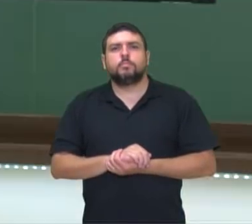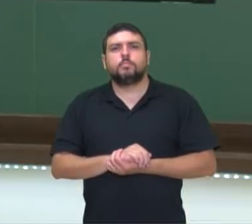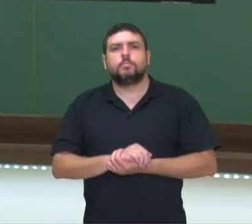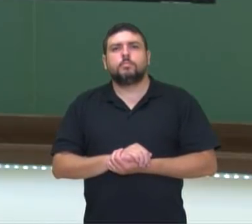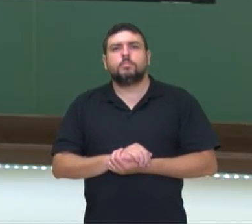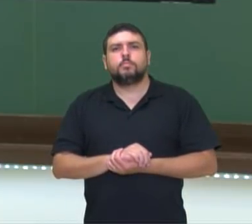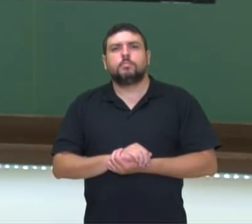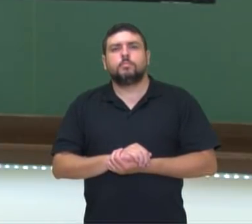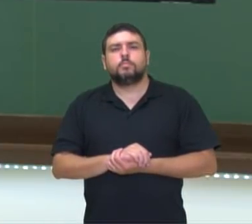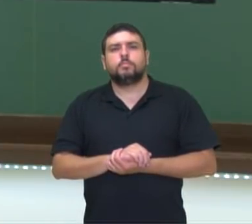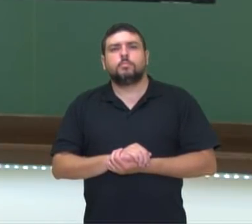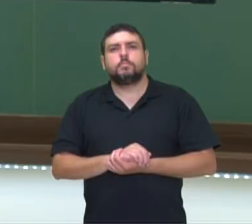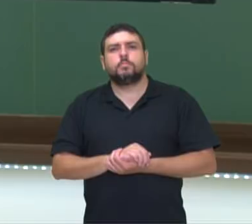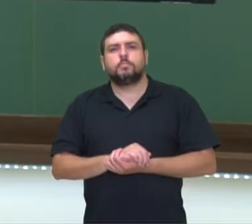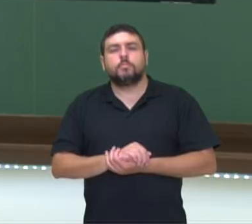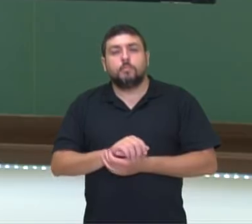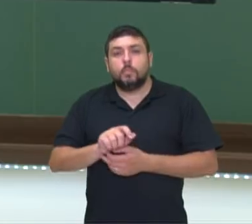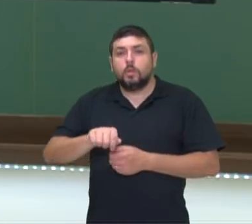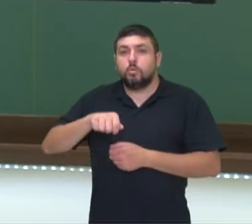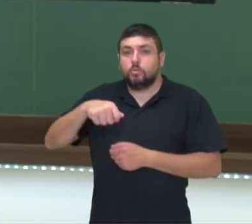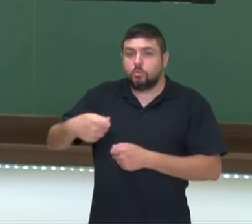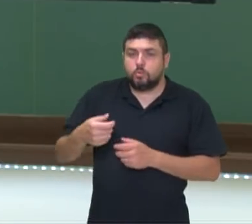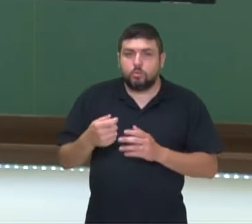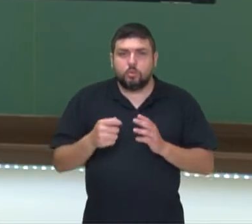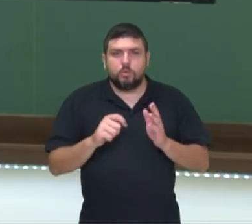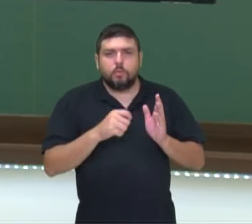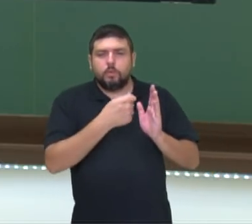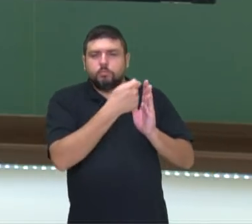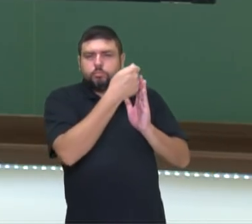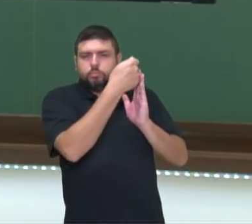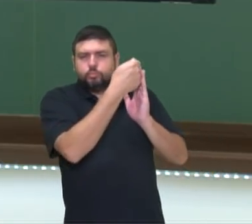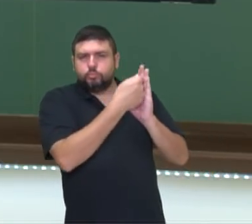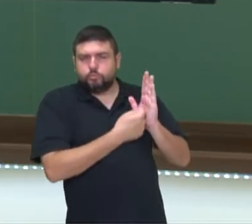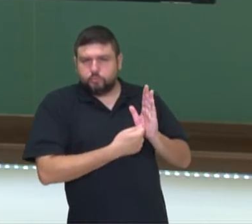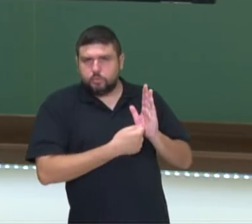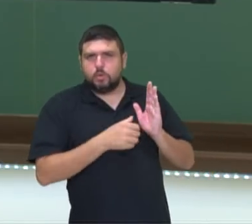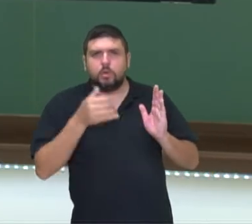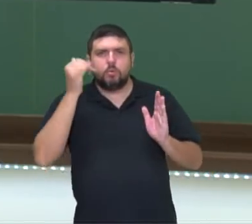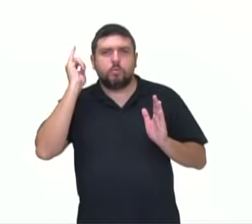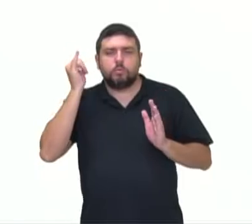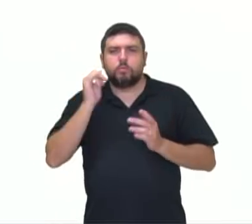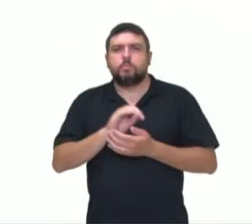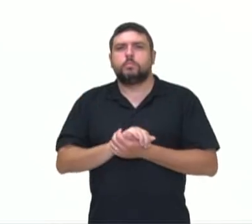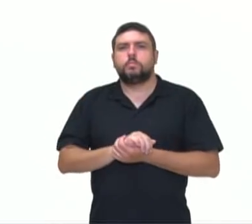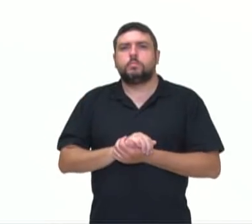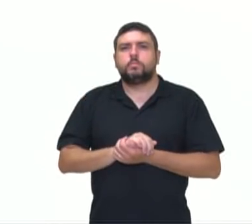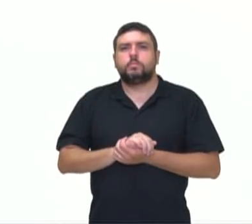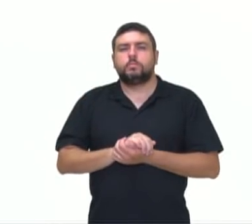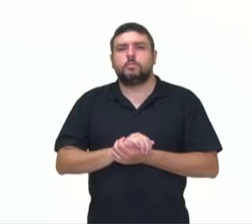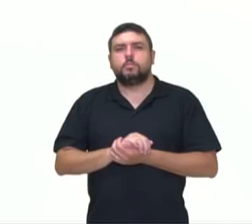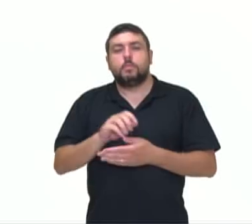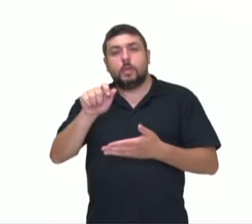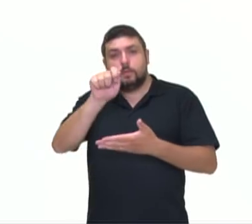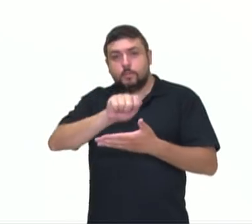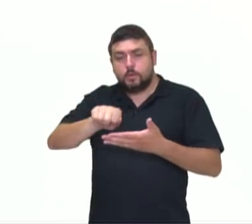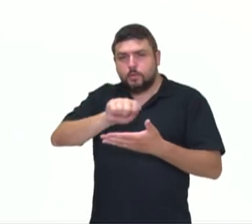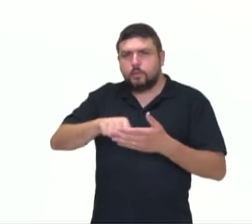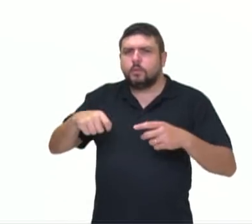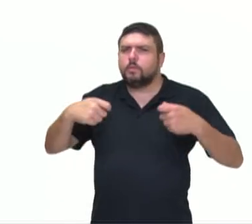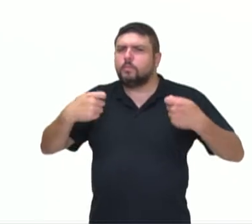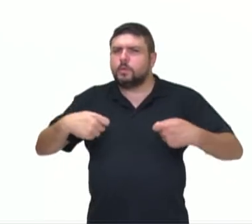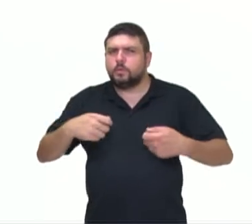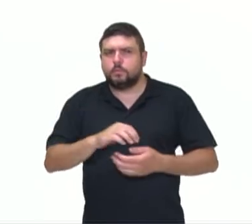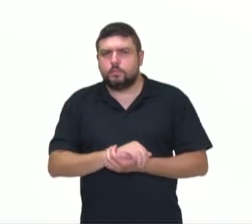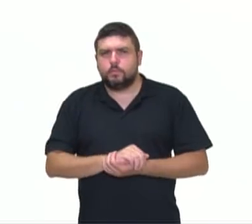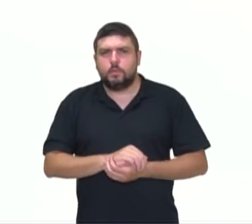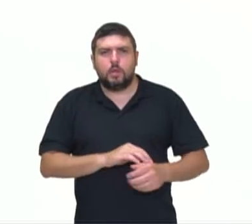E sobre a questão de produção de texto, produção de conto. Para escrever um texto é necessário, letra A,